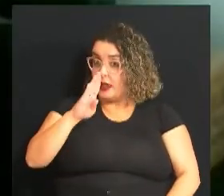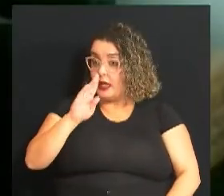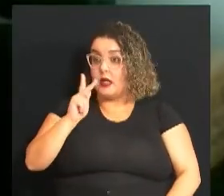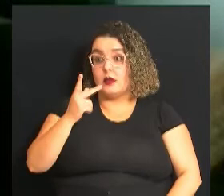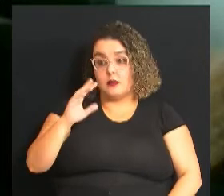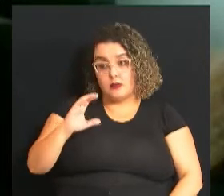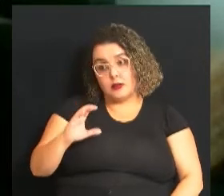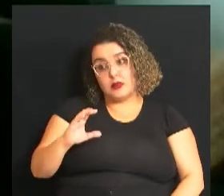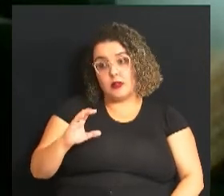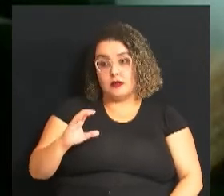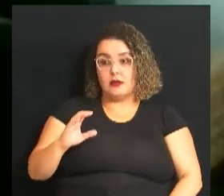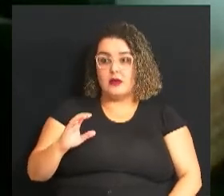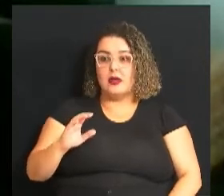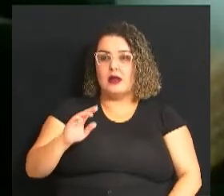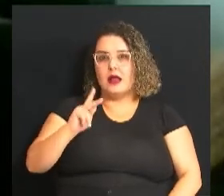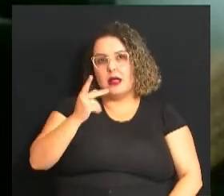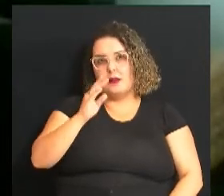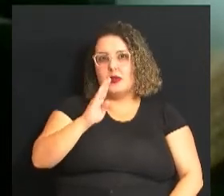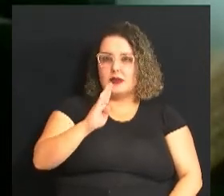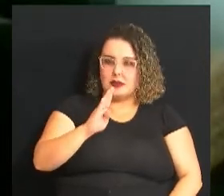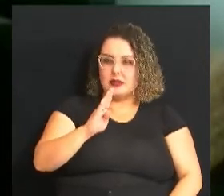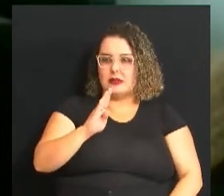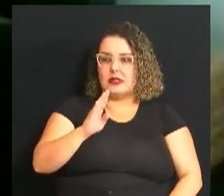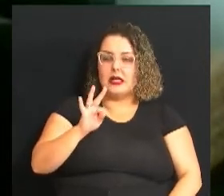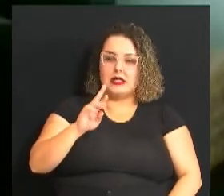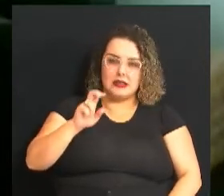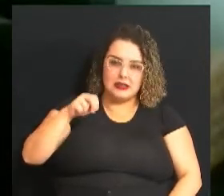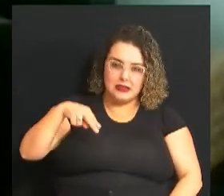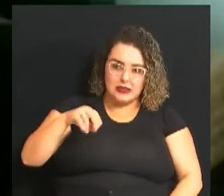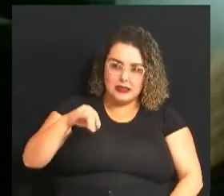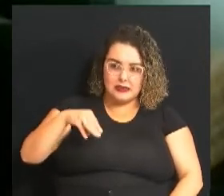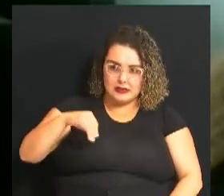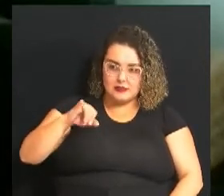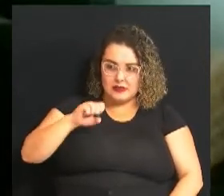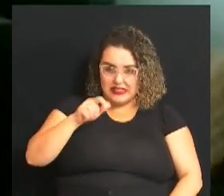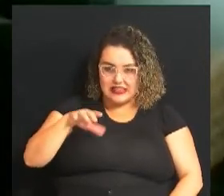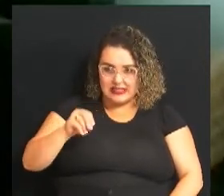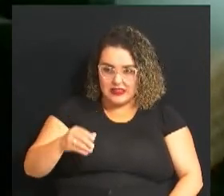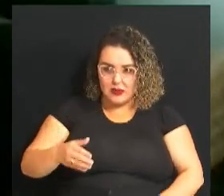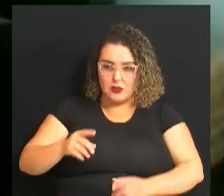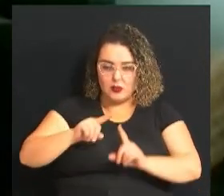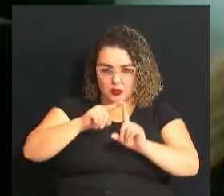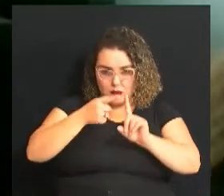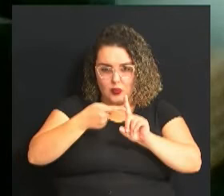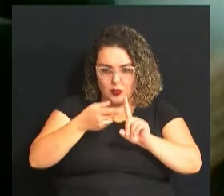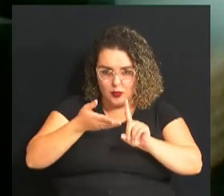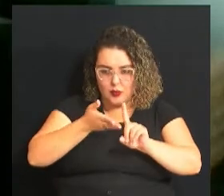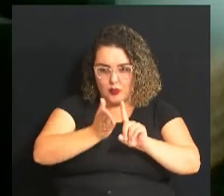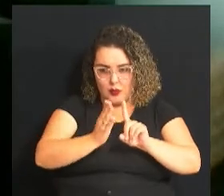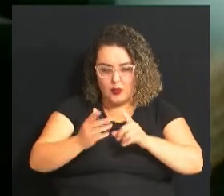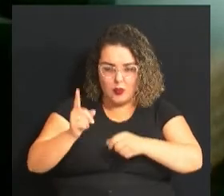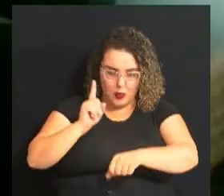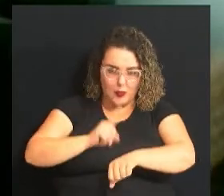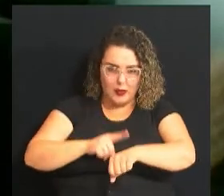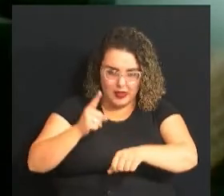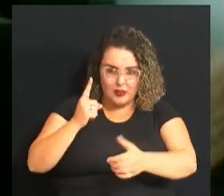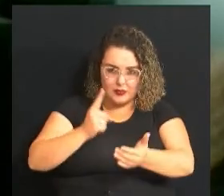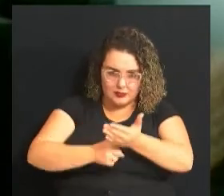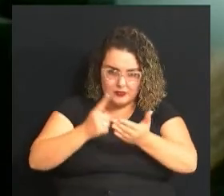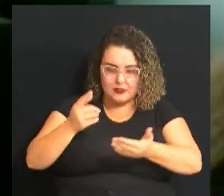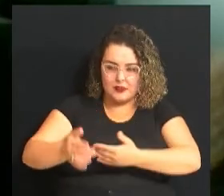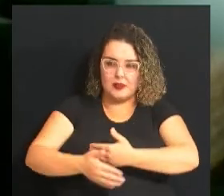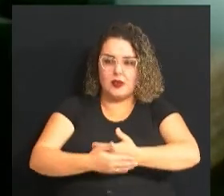hepatite B, tirando essa situação de transmissão na hora do parto, como a mãe